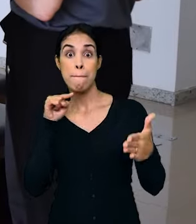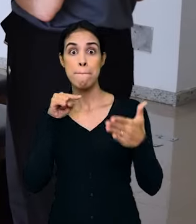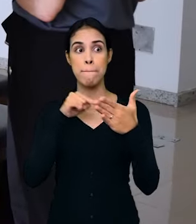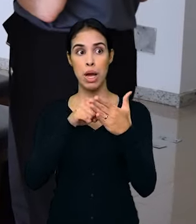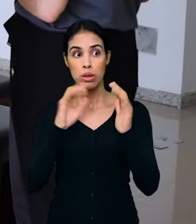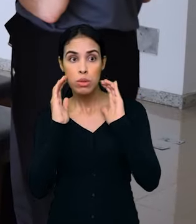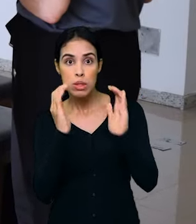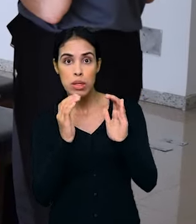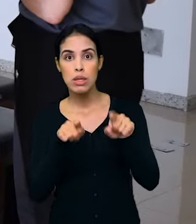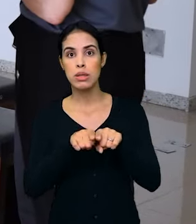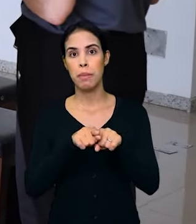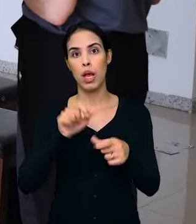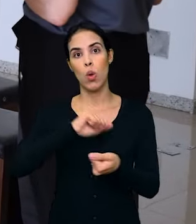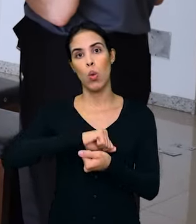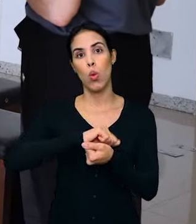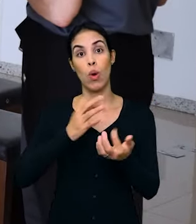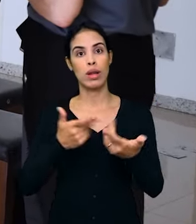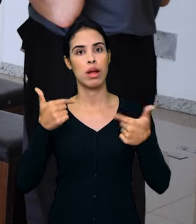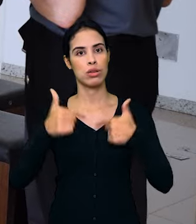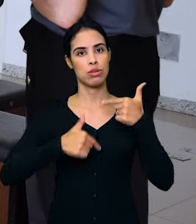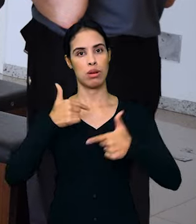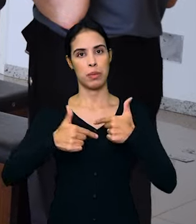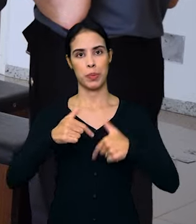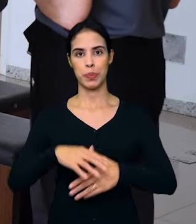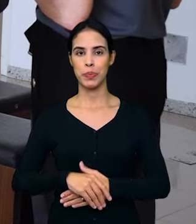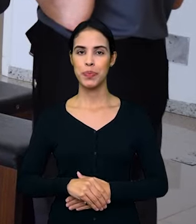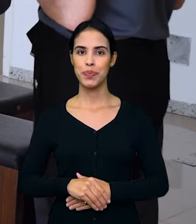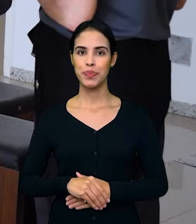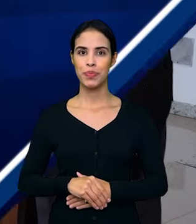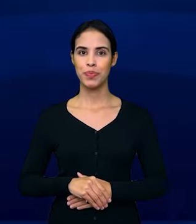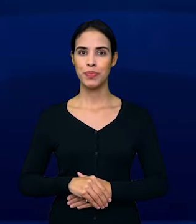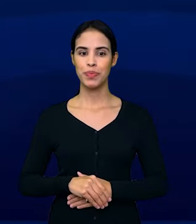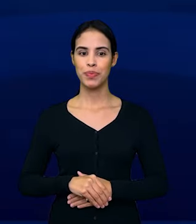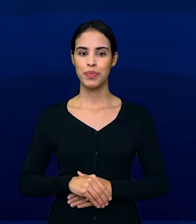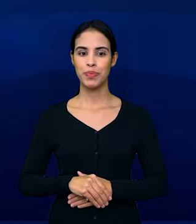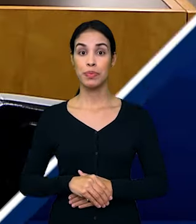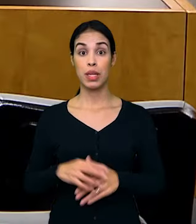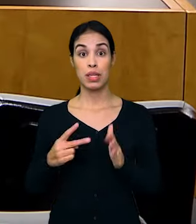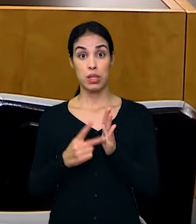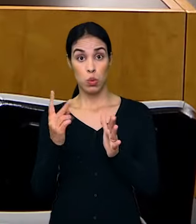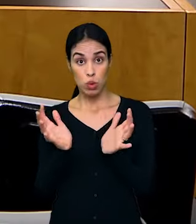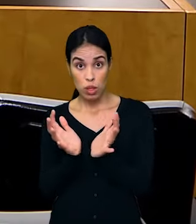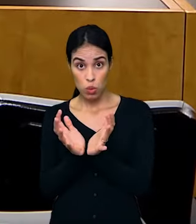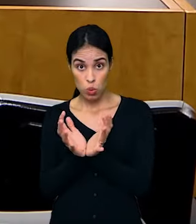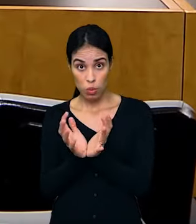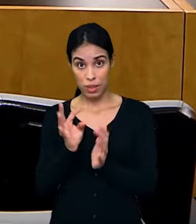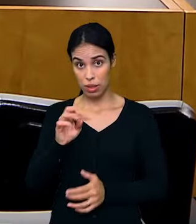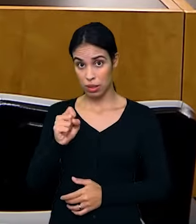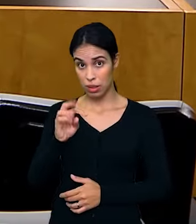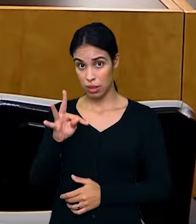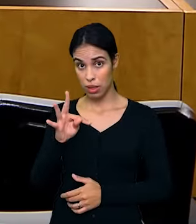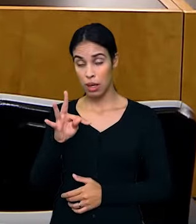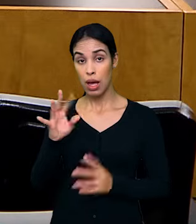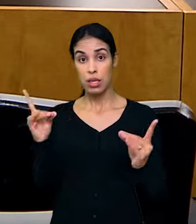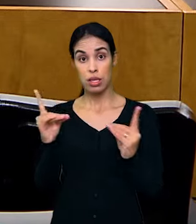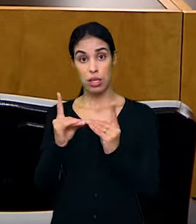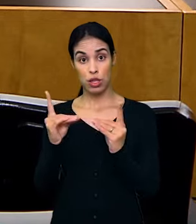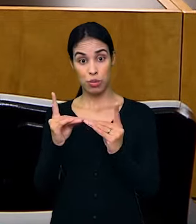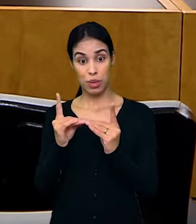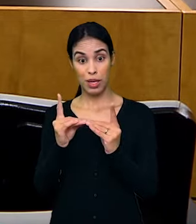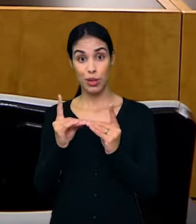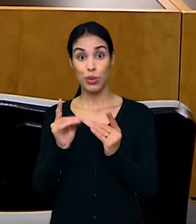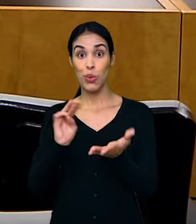de metas e a qualidade da prestação jurisdicional. A segunda turma do TST realizou a primeira sessão